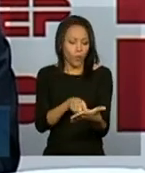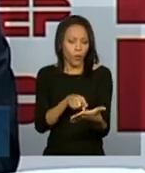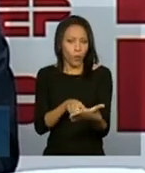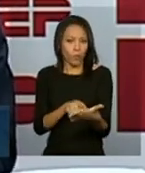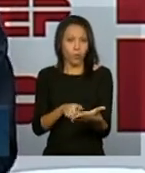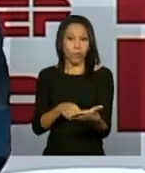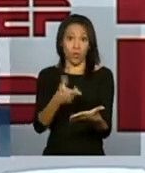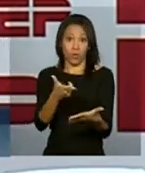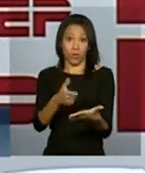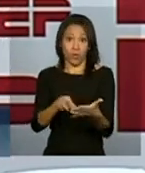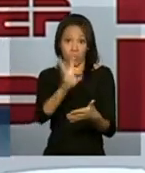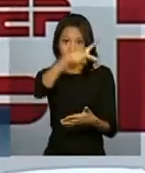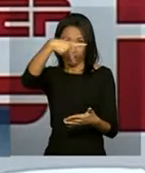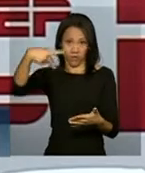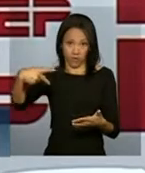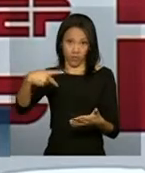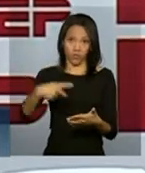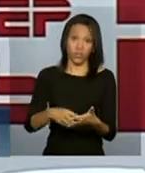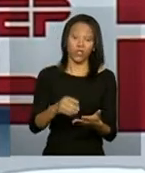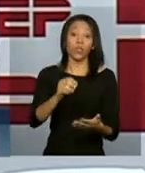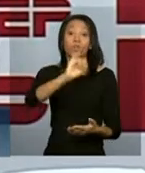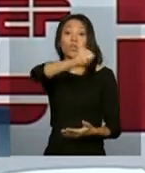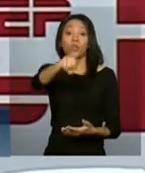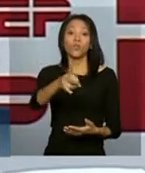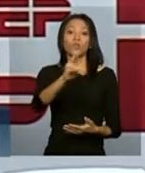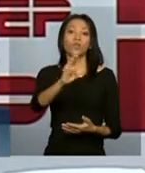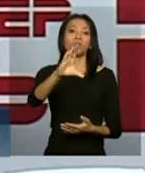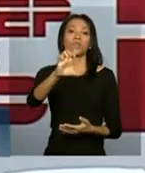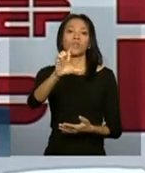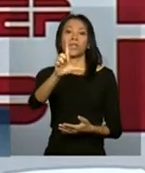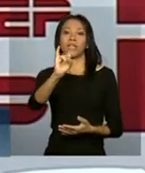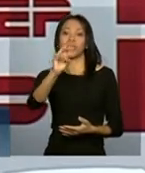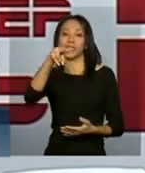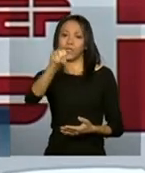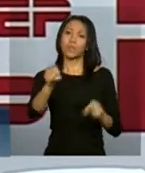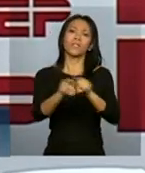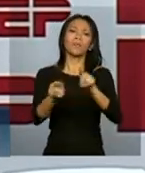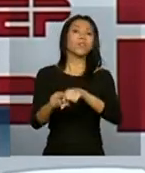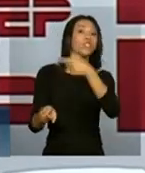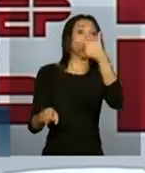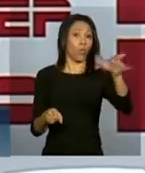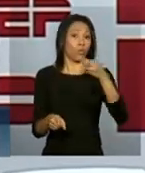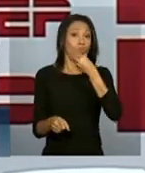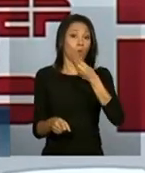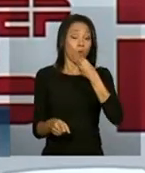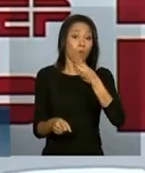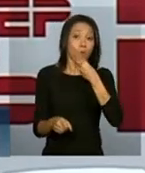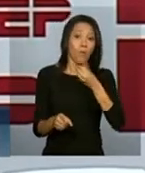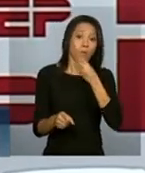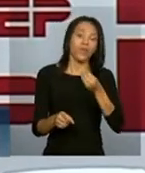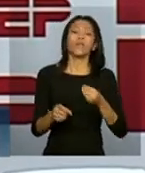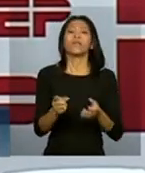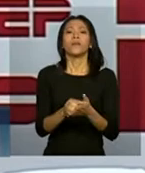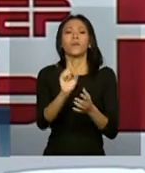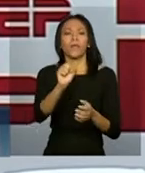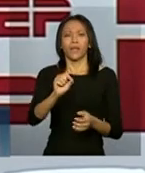Kubitschek, como, em seguida, tem o Jeca, que é um personagem da charge, que usa